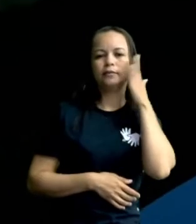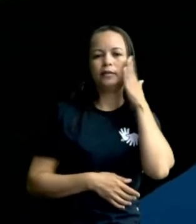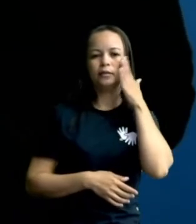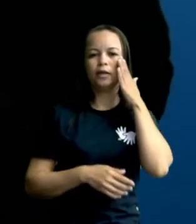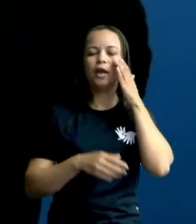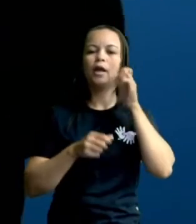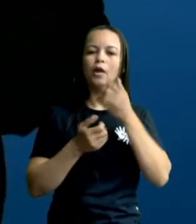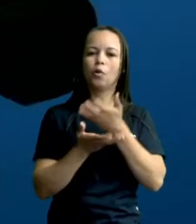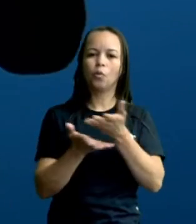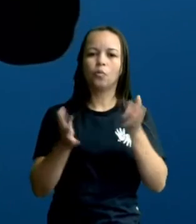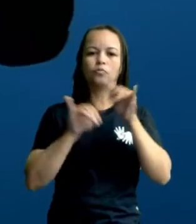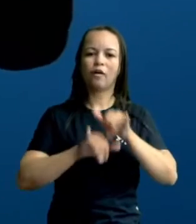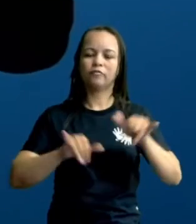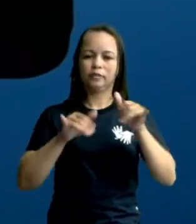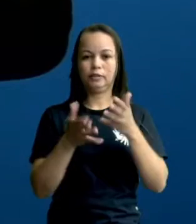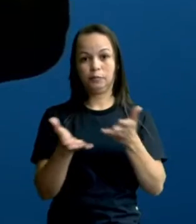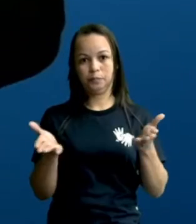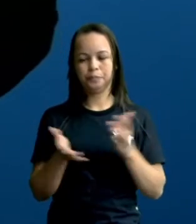tá bom?